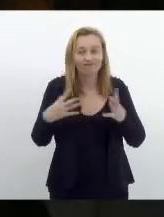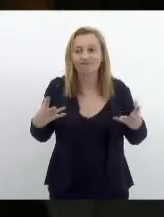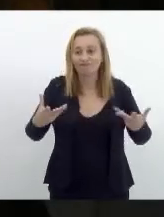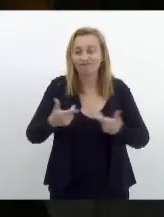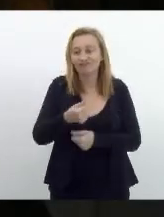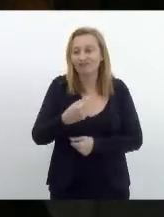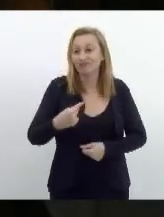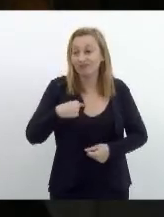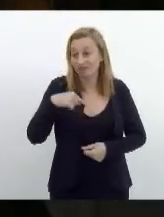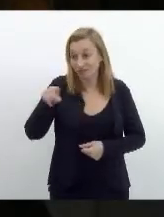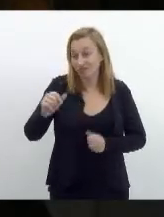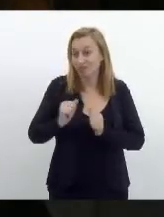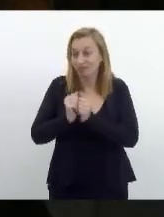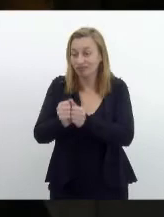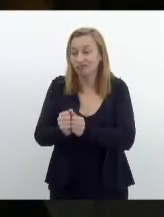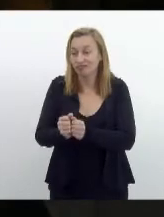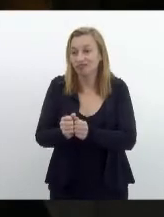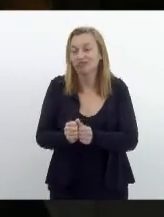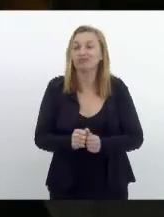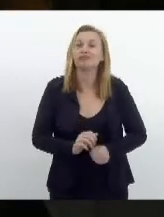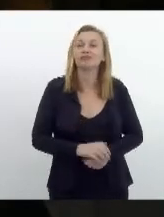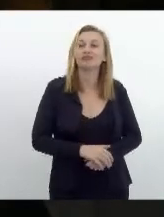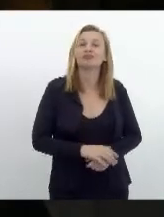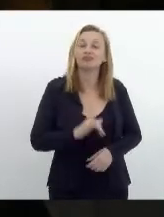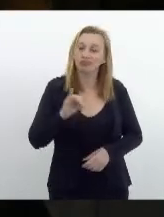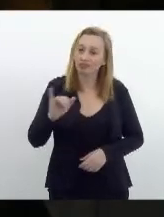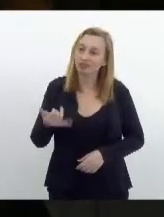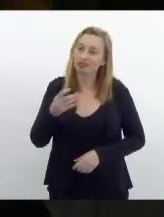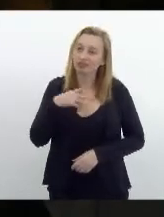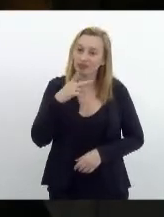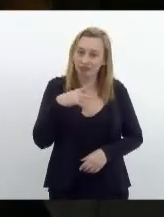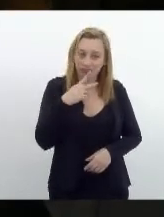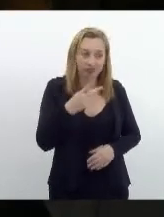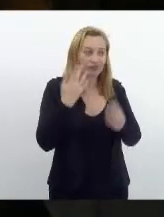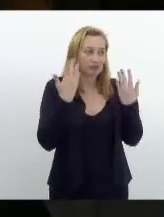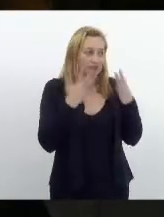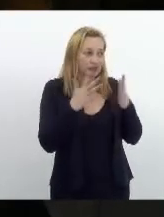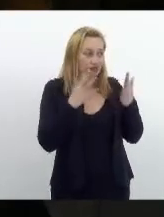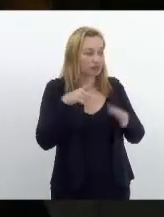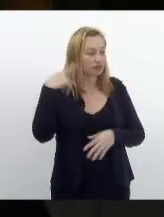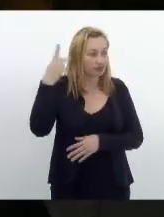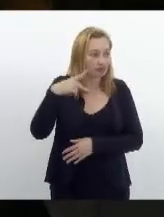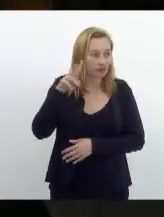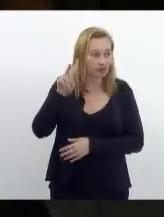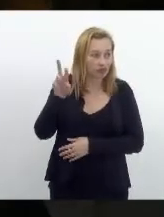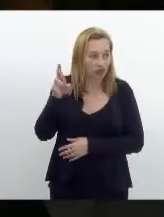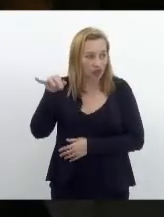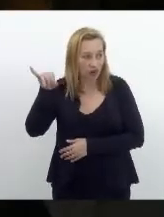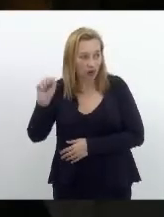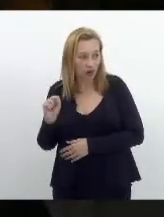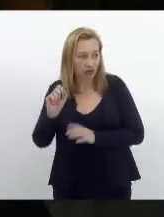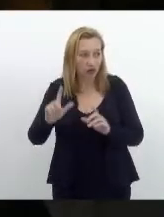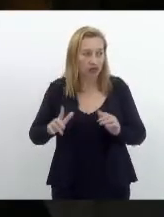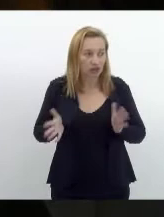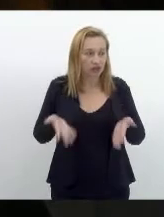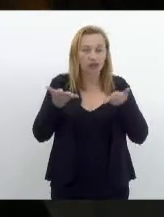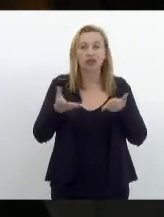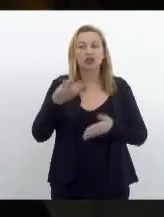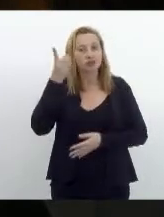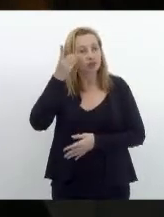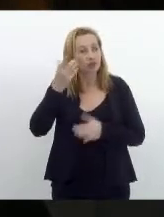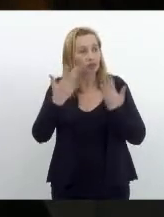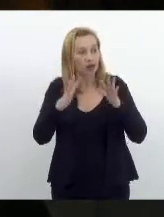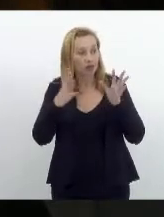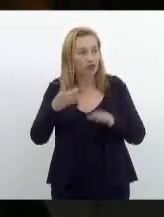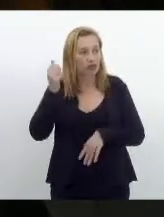estive lá presente também completando a agenda da manhã. Portanto, aproveito para fazer essa digressão. Parabéns à vereadora Verônica Lima pela iniciativa, parabéns ao deputado André Siciliano